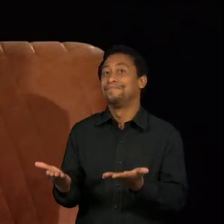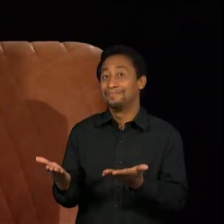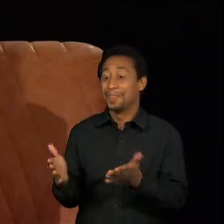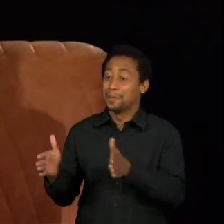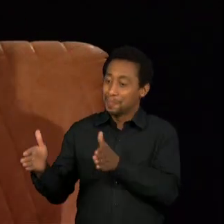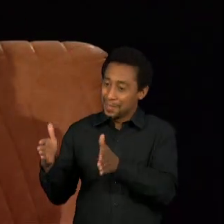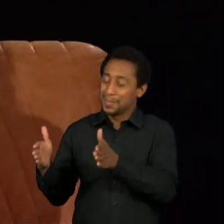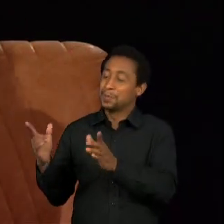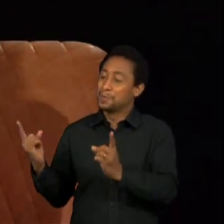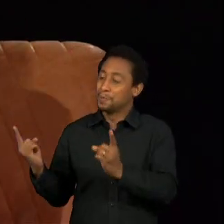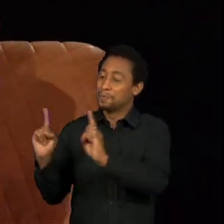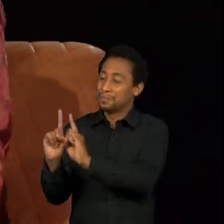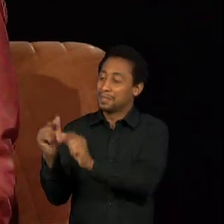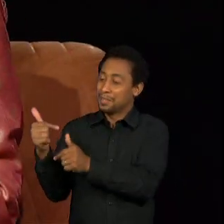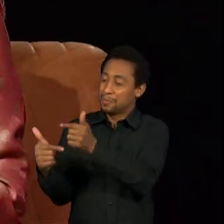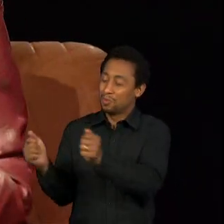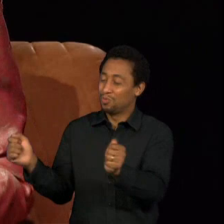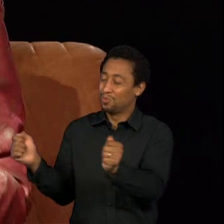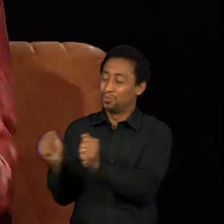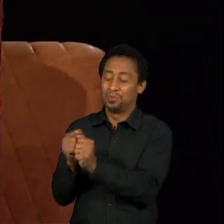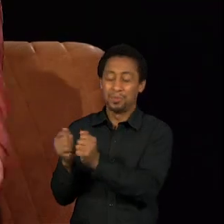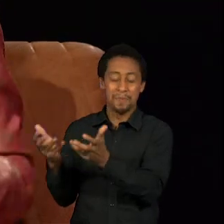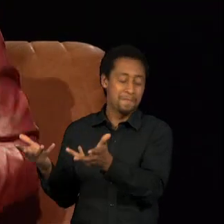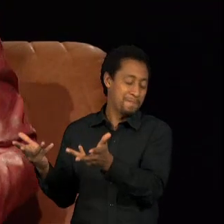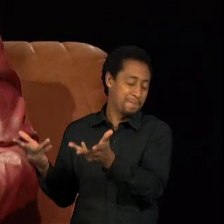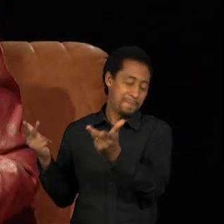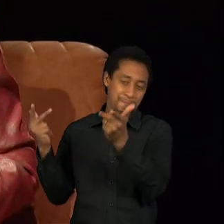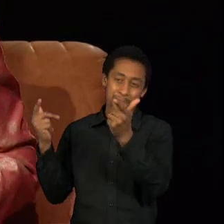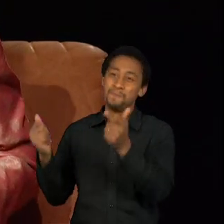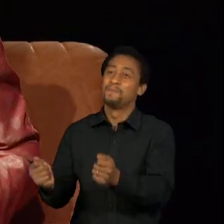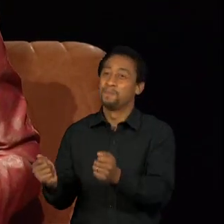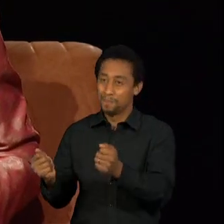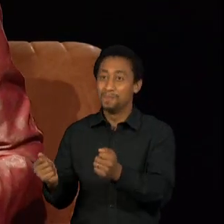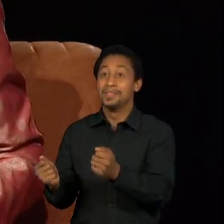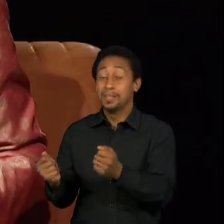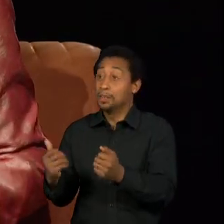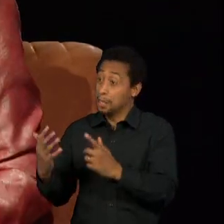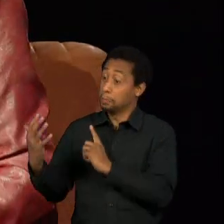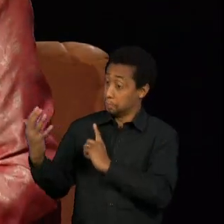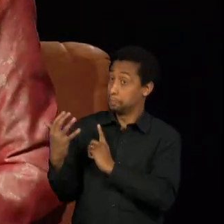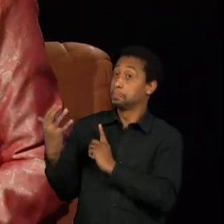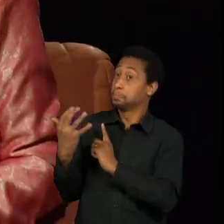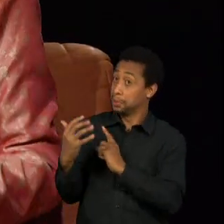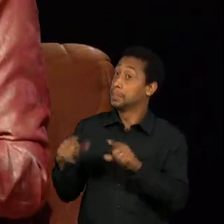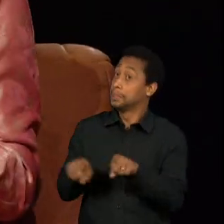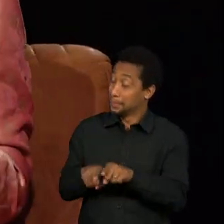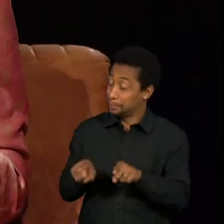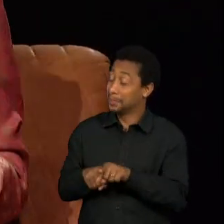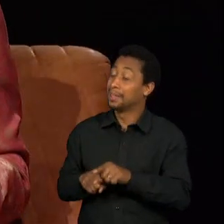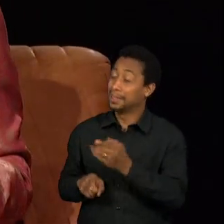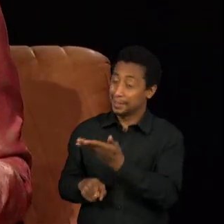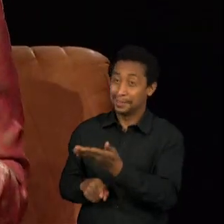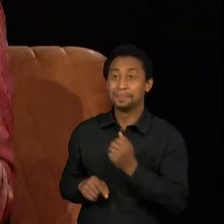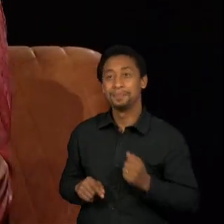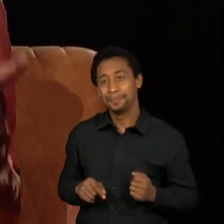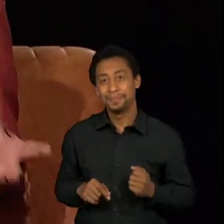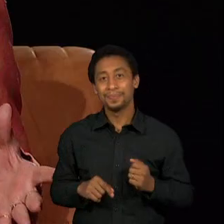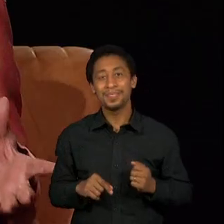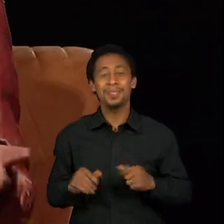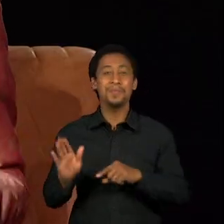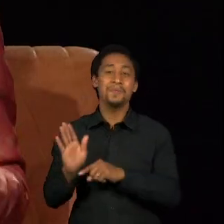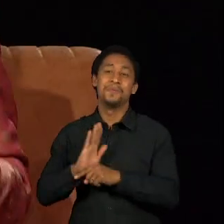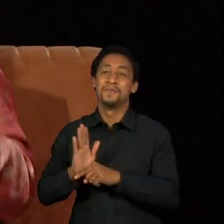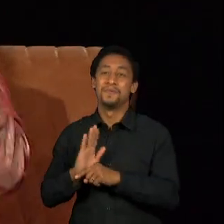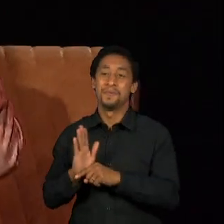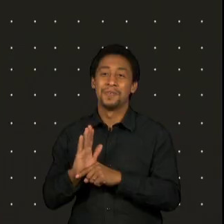parceria fantástica que eu tive com eles, porque eu também recebi muita influência deles, tá entendendo? O Ralé, esse filme que